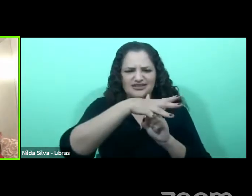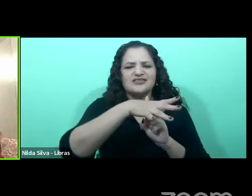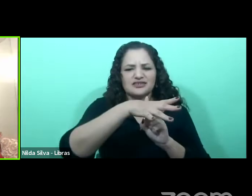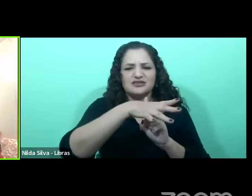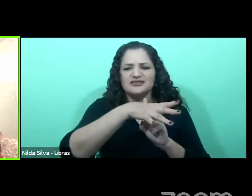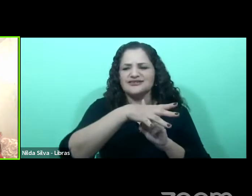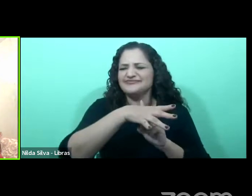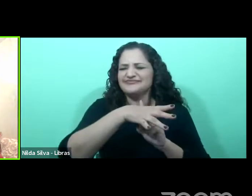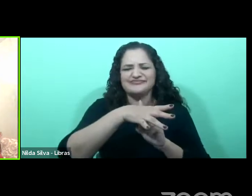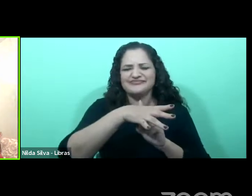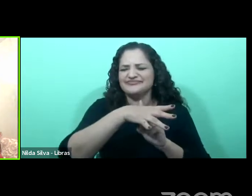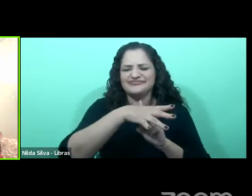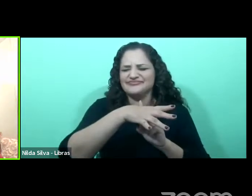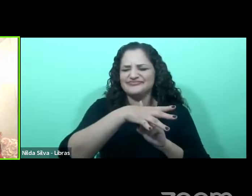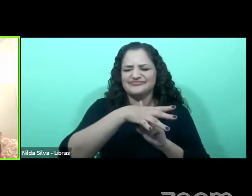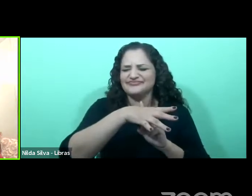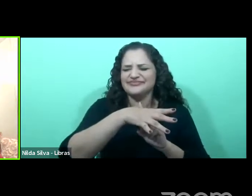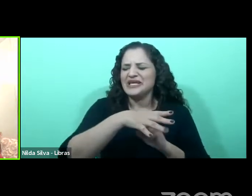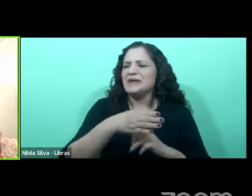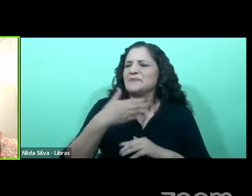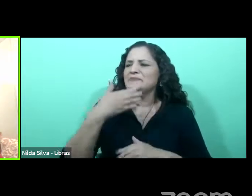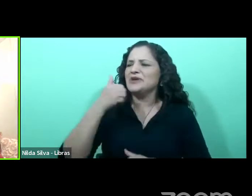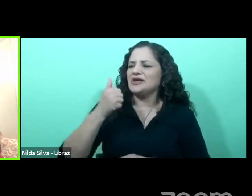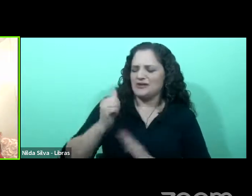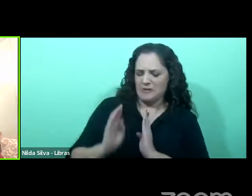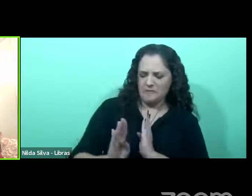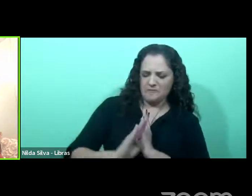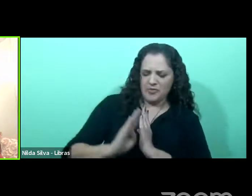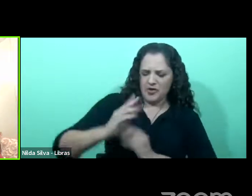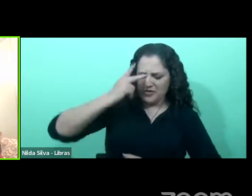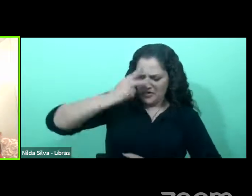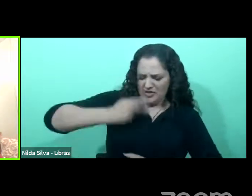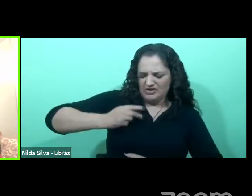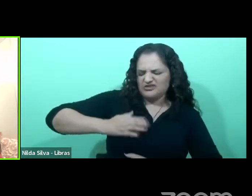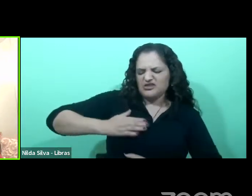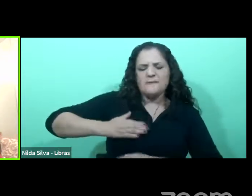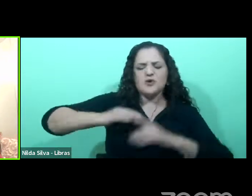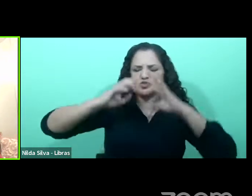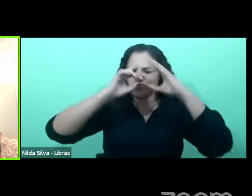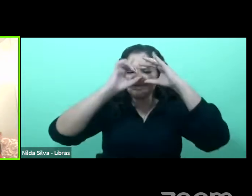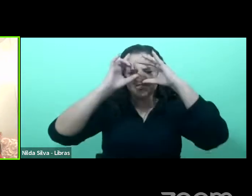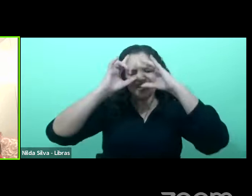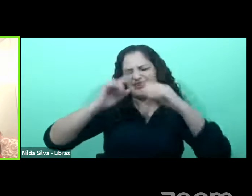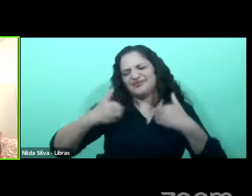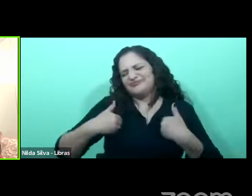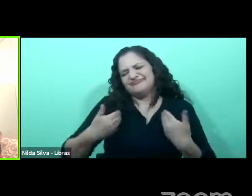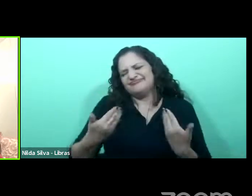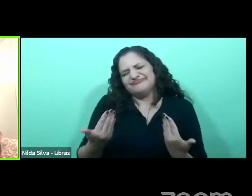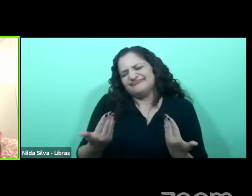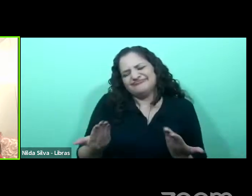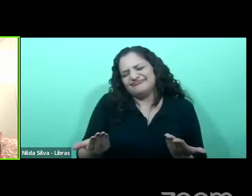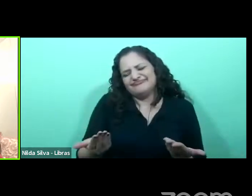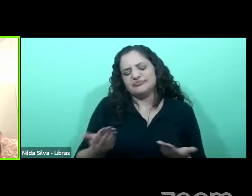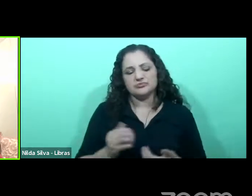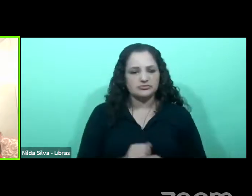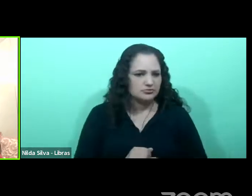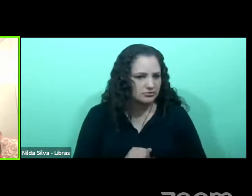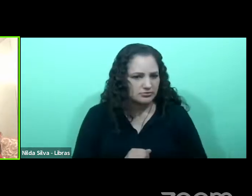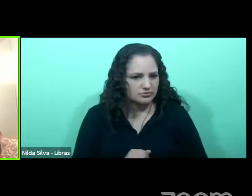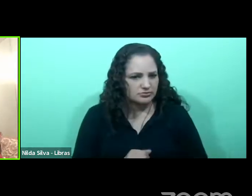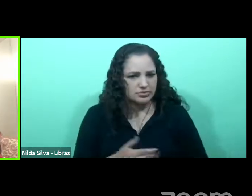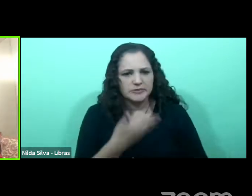por defender diagnósticos pessoais. Meu cérebro é assim. Por essas e outras, eu ainda prefiro